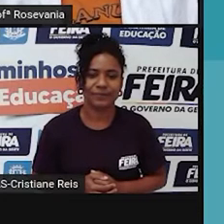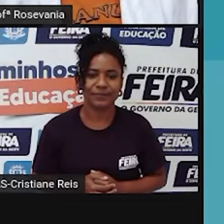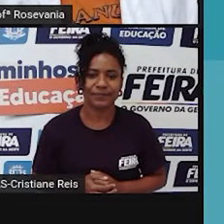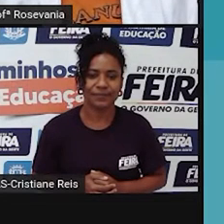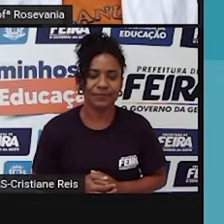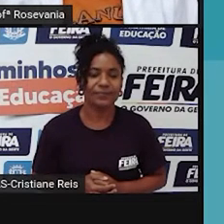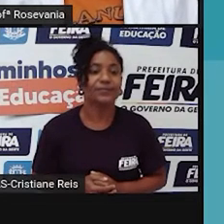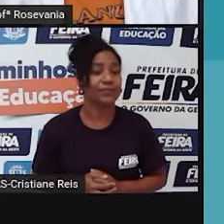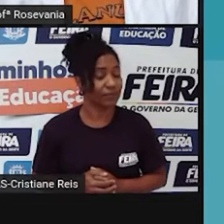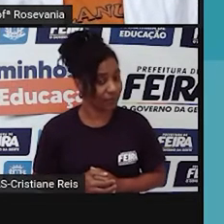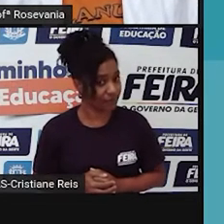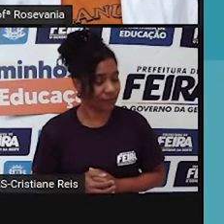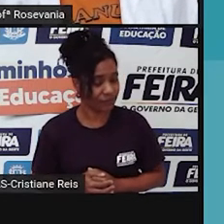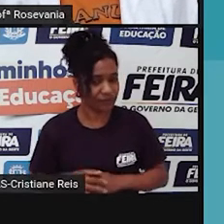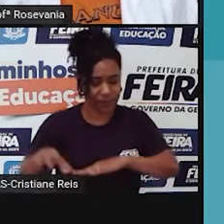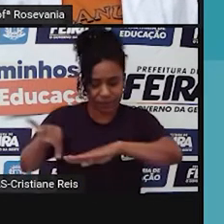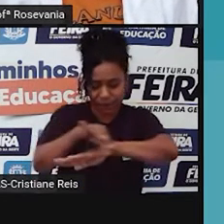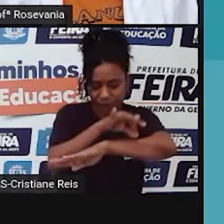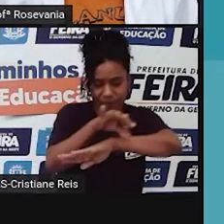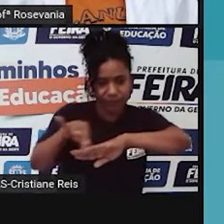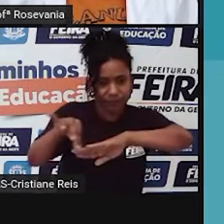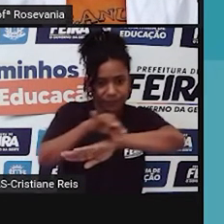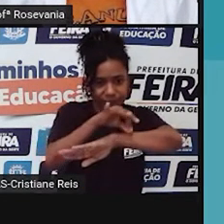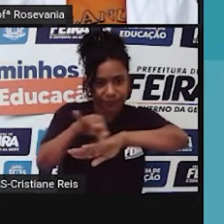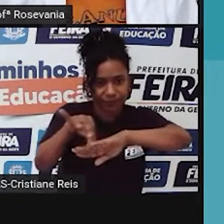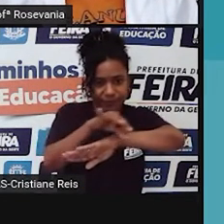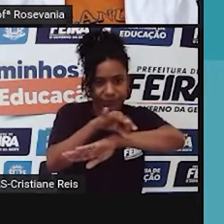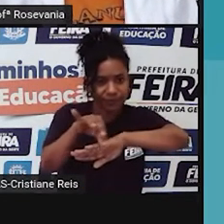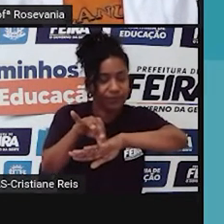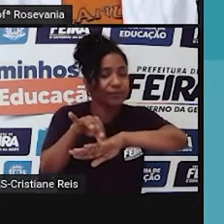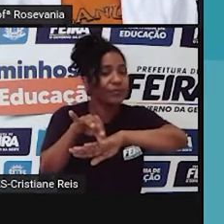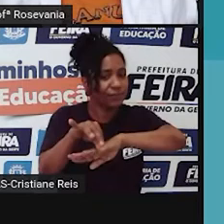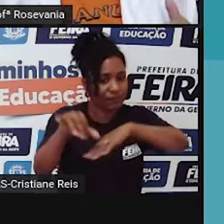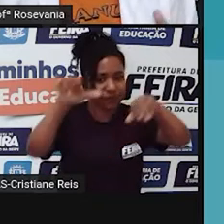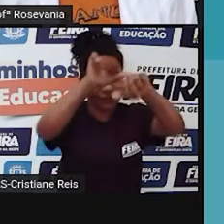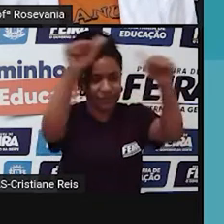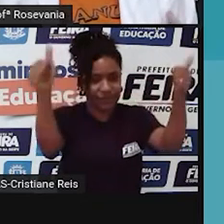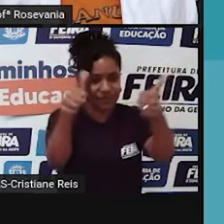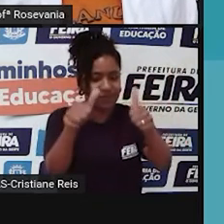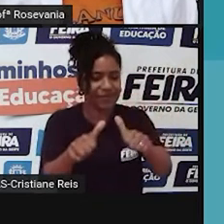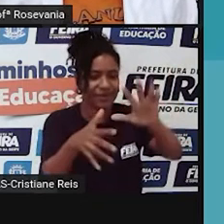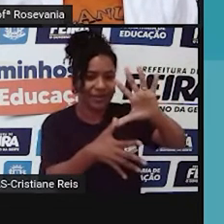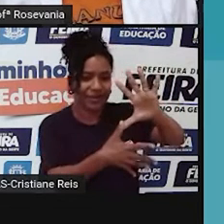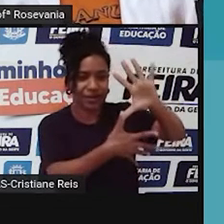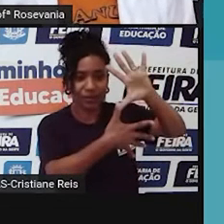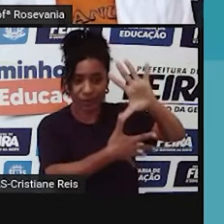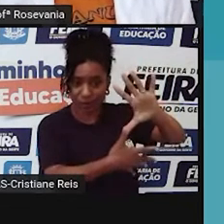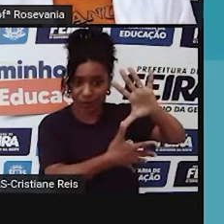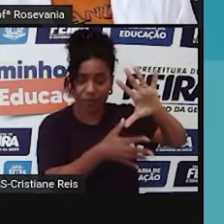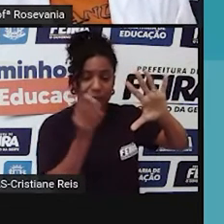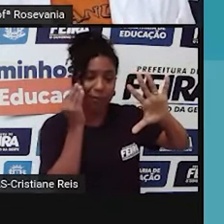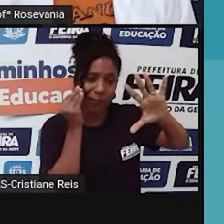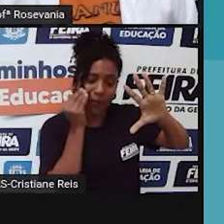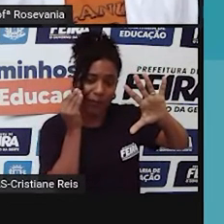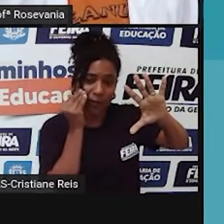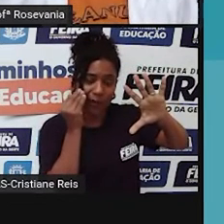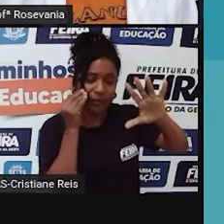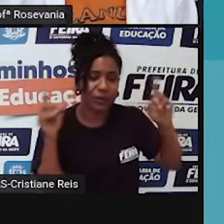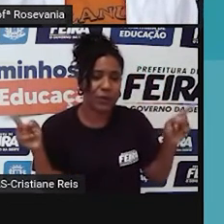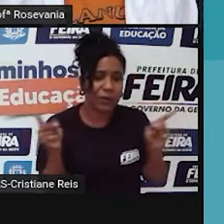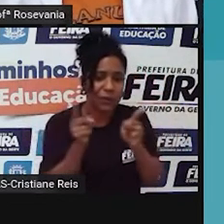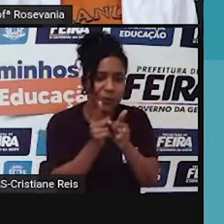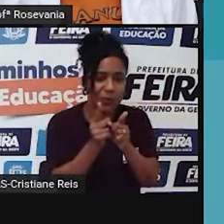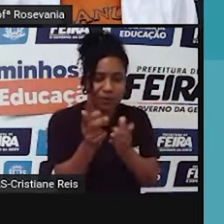escala cartográfica? É a relação proporcional entre as distâncias medidas da representação e